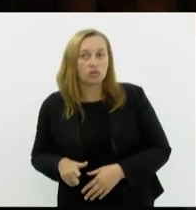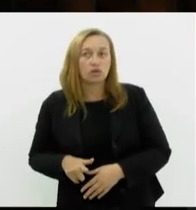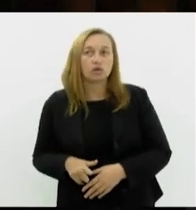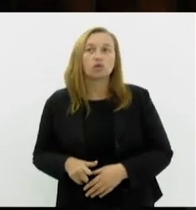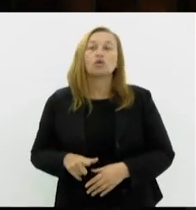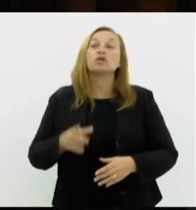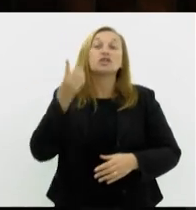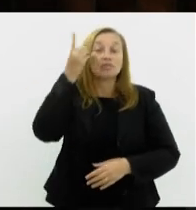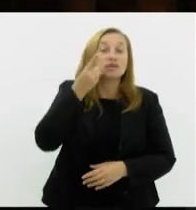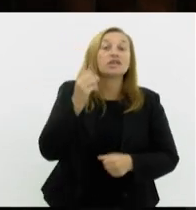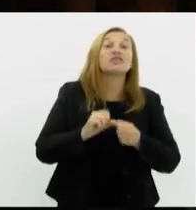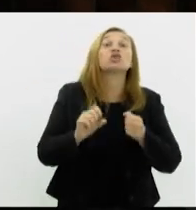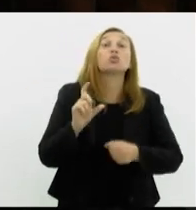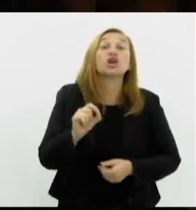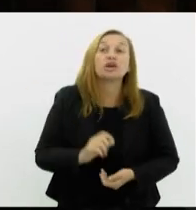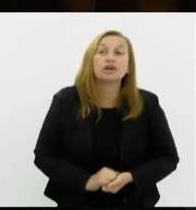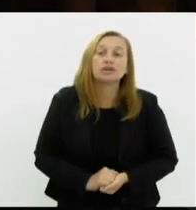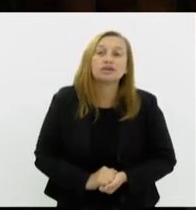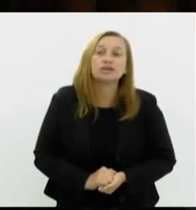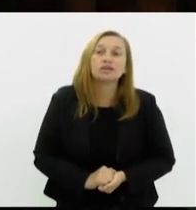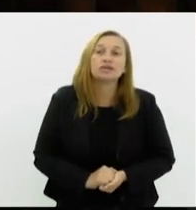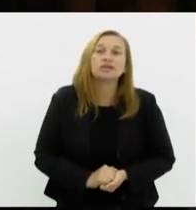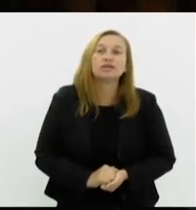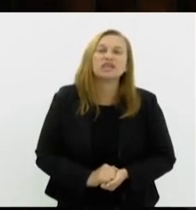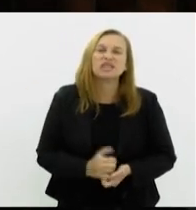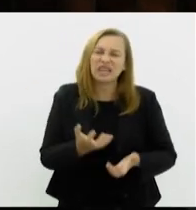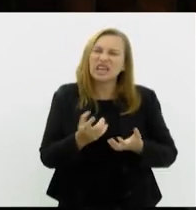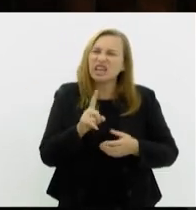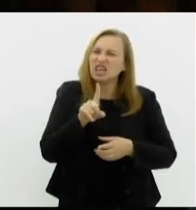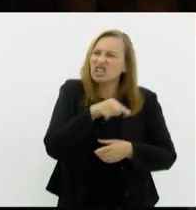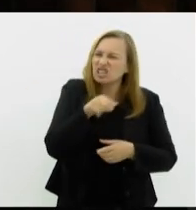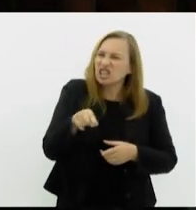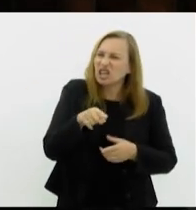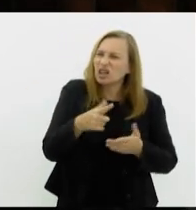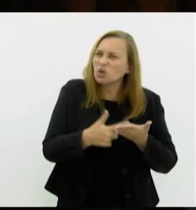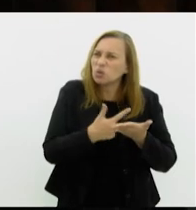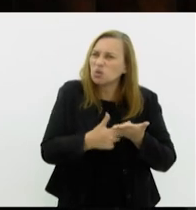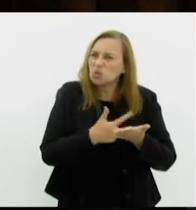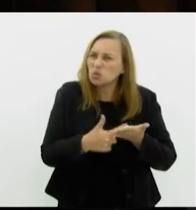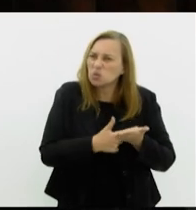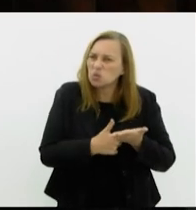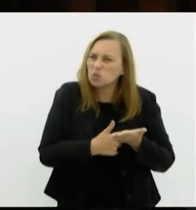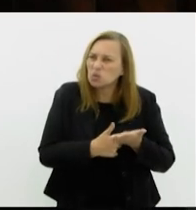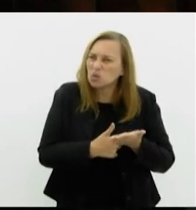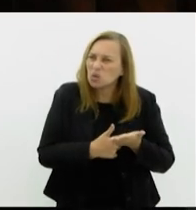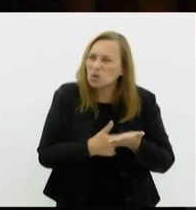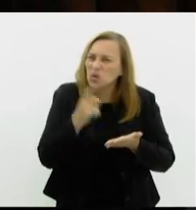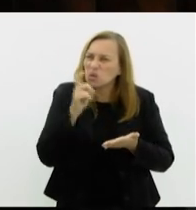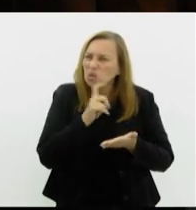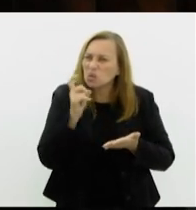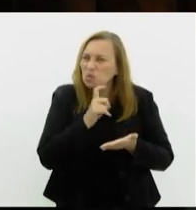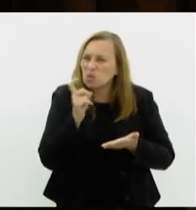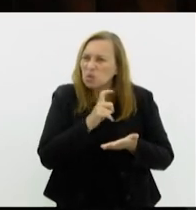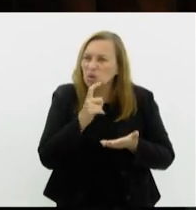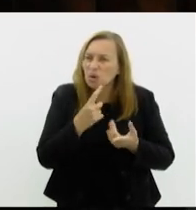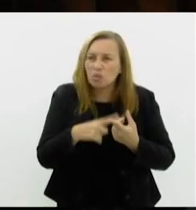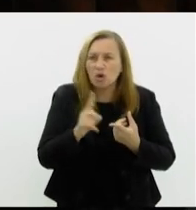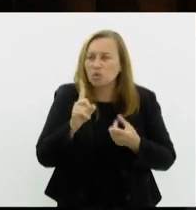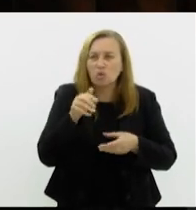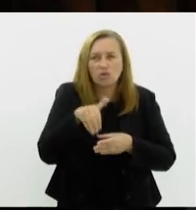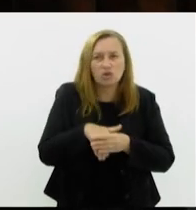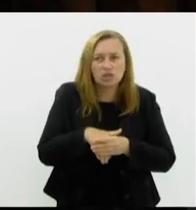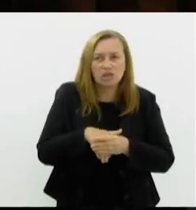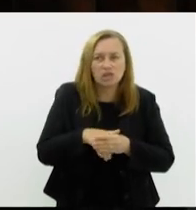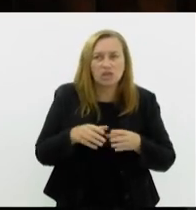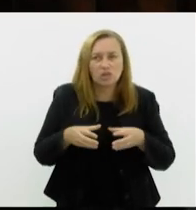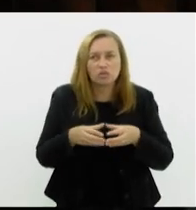o deputado está fazendo? Está querendo censurar e está querendo puxar uma polêmica ao redor disso, mentirosa, porque eu não votei na comissão,